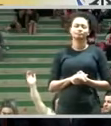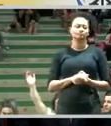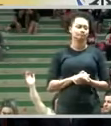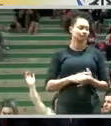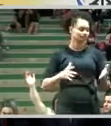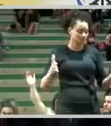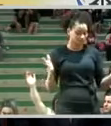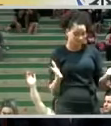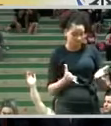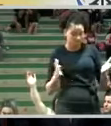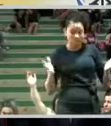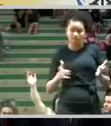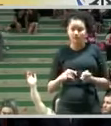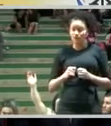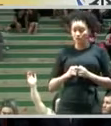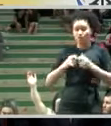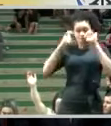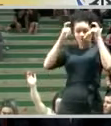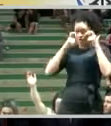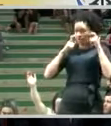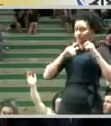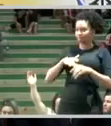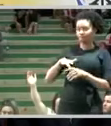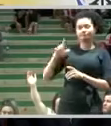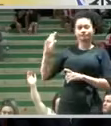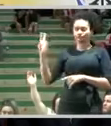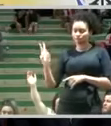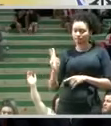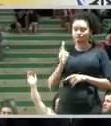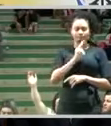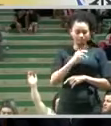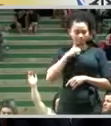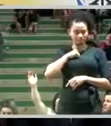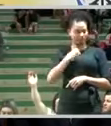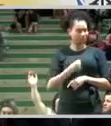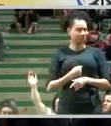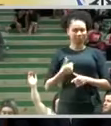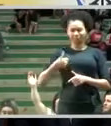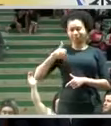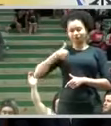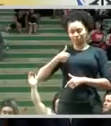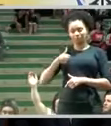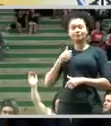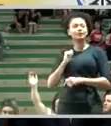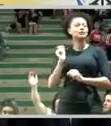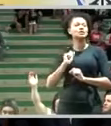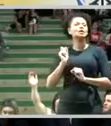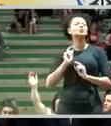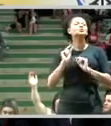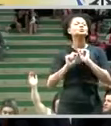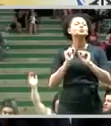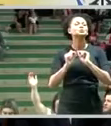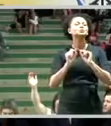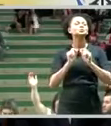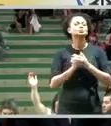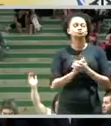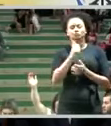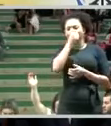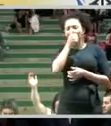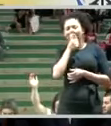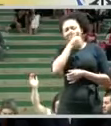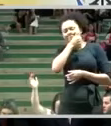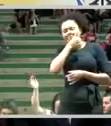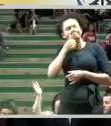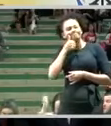Agora o rei traz sacerdote. No primeiro projeto não tinha sacrifício. Agora o rei traz sacrifício